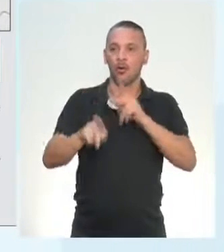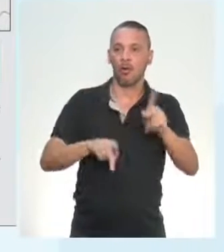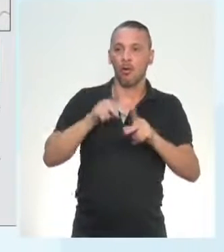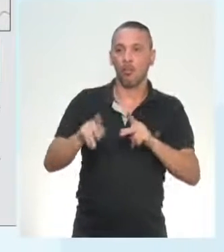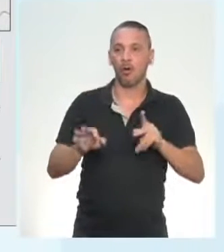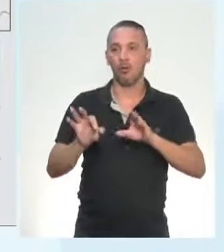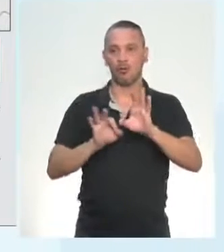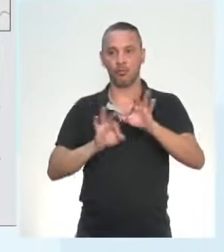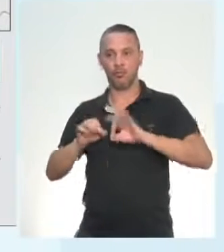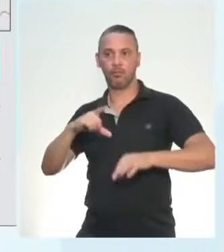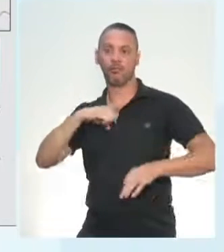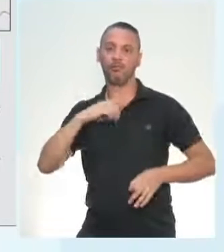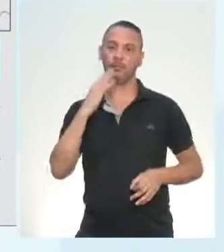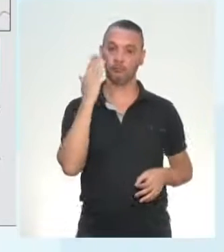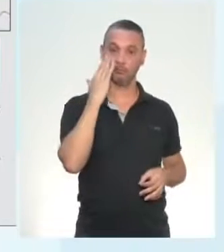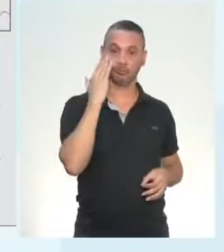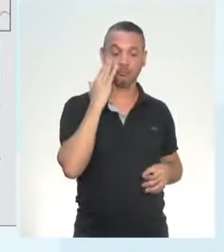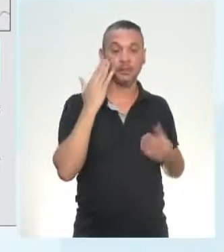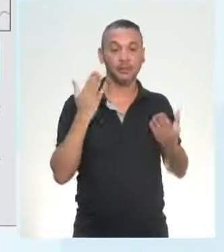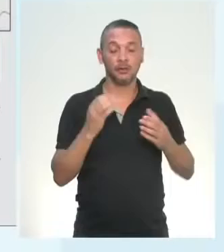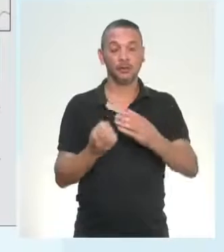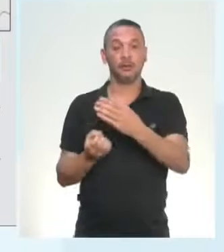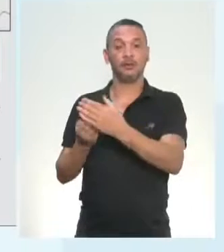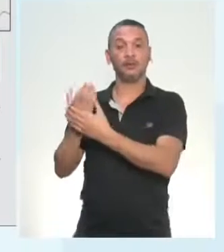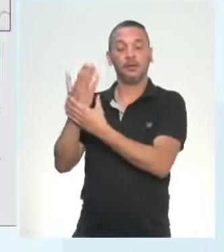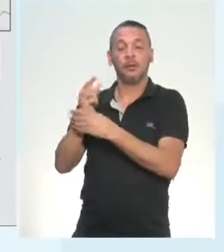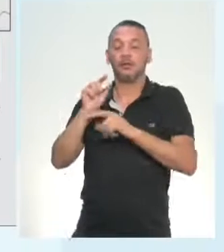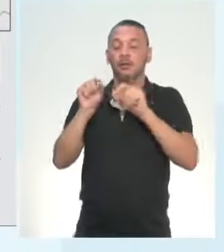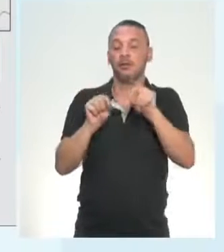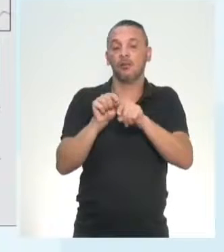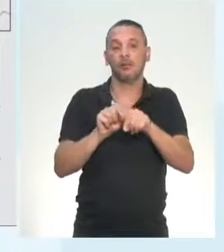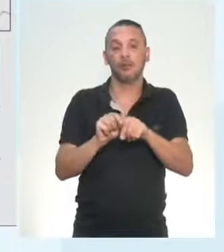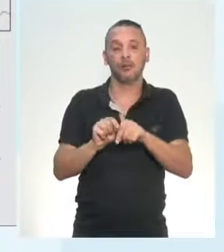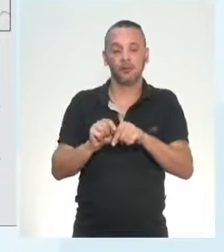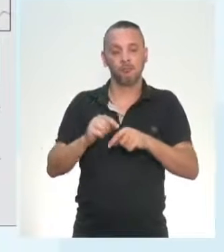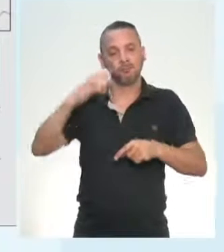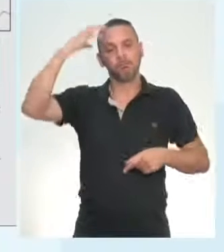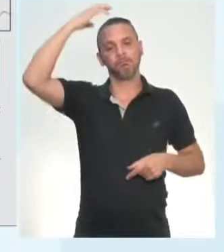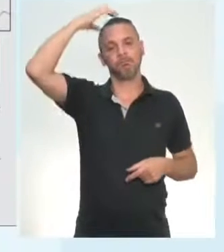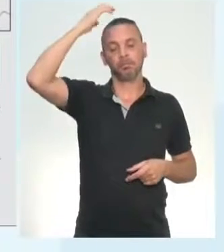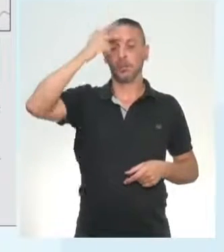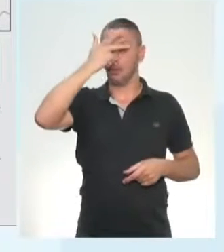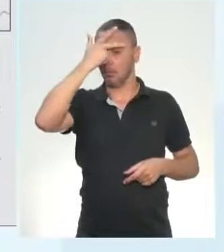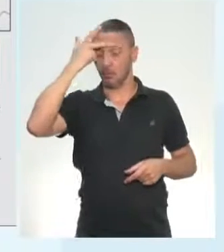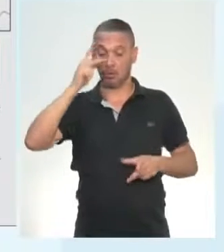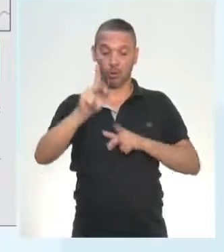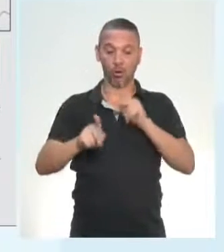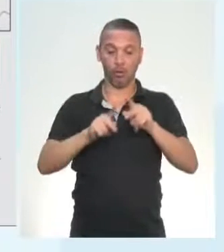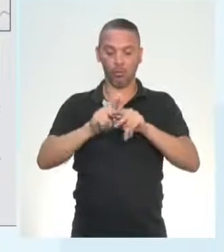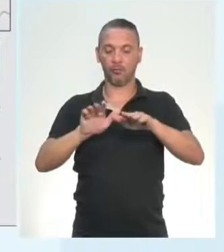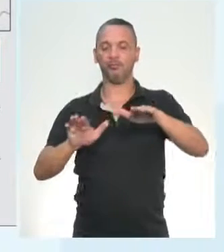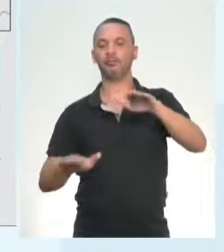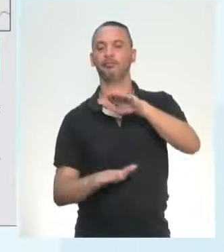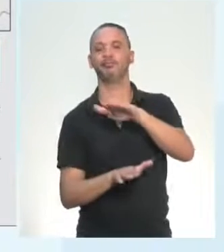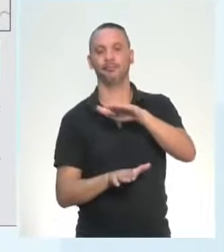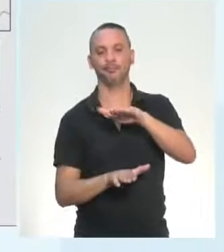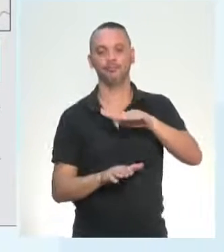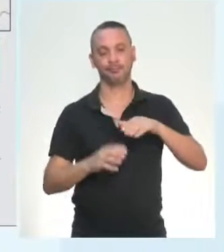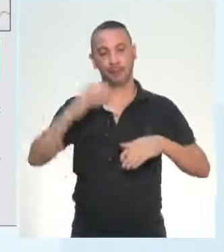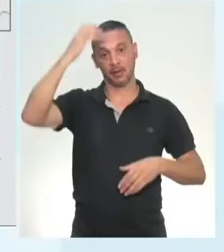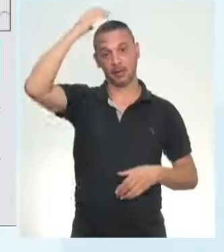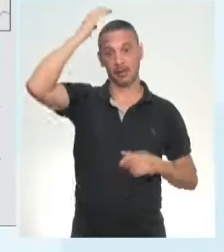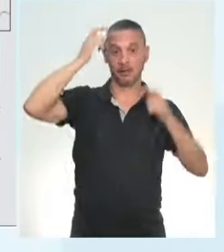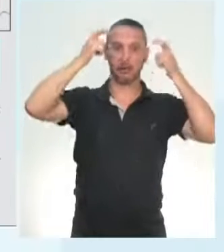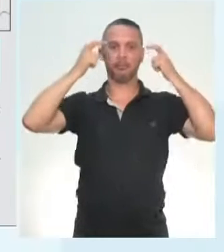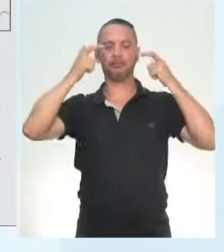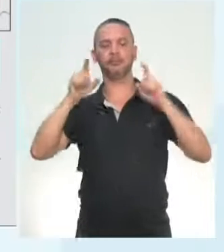dominados, a criação de uma monarquia onde o povo se torna súdito de um rei, Nós teremos